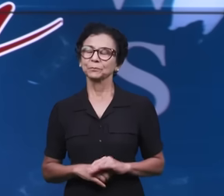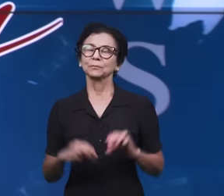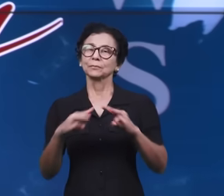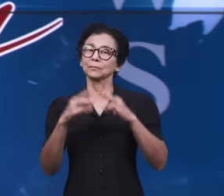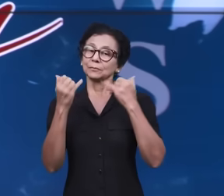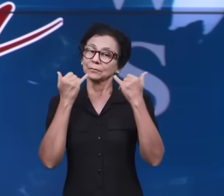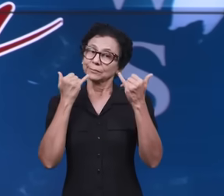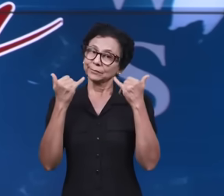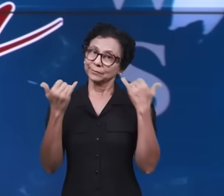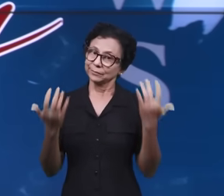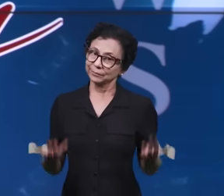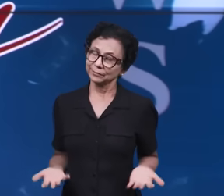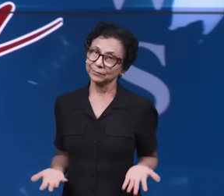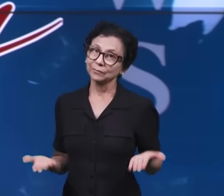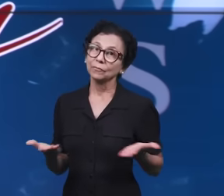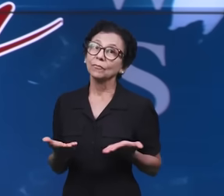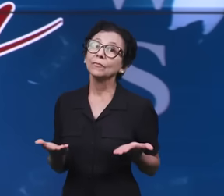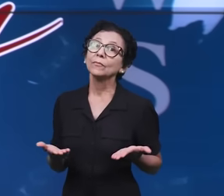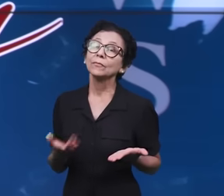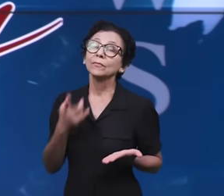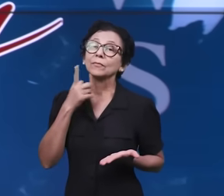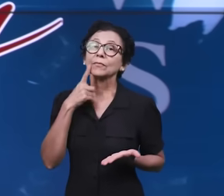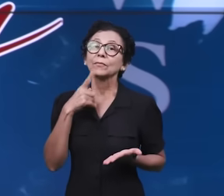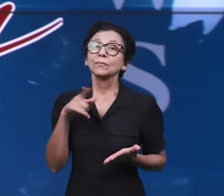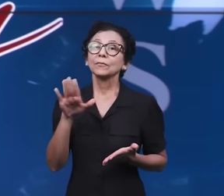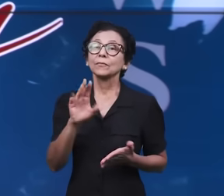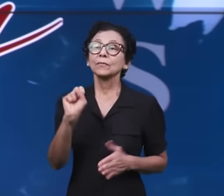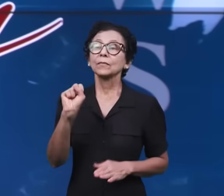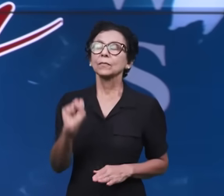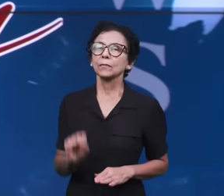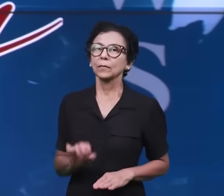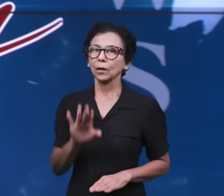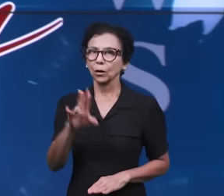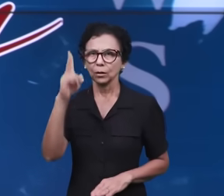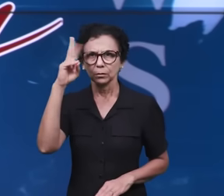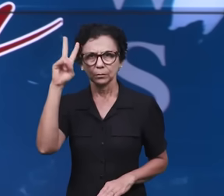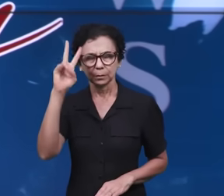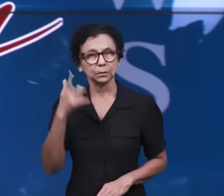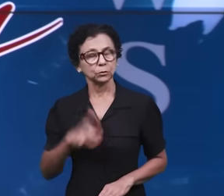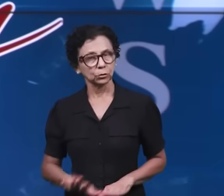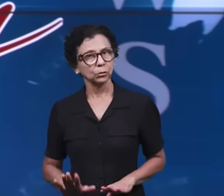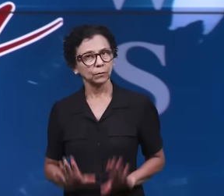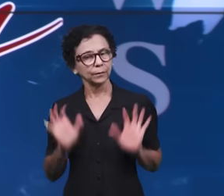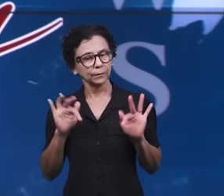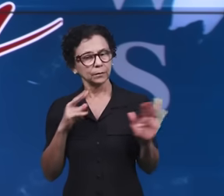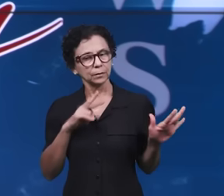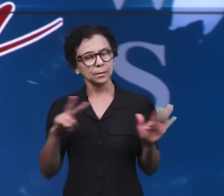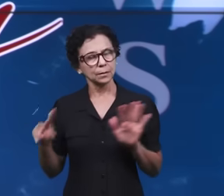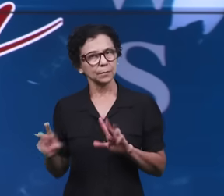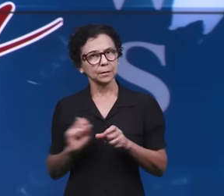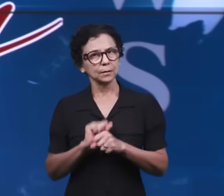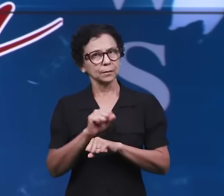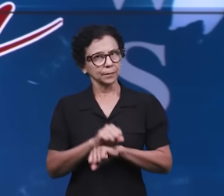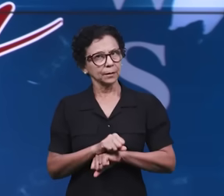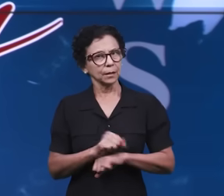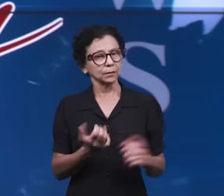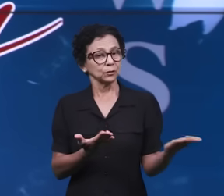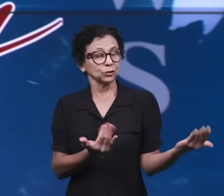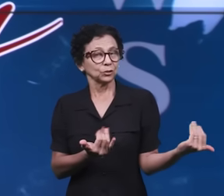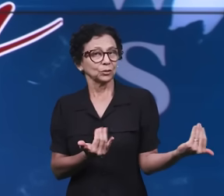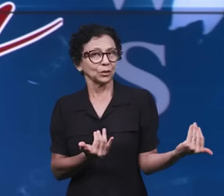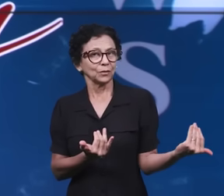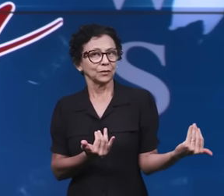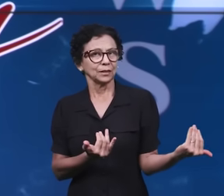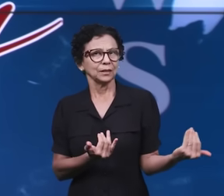edição do Manaí News. E hoje falando sobre a região sul, hein? E olha, lembrando mais uma vez, final de semana tem seminário aí para os nossos